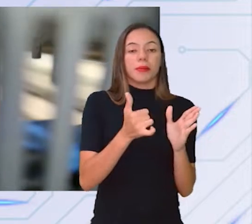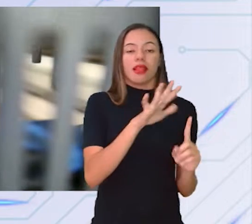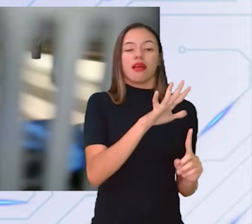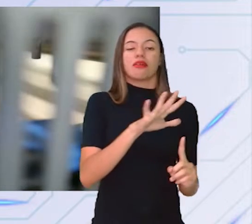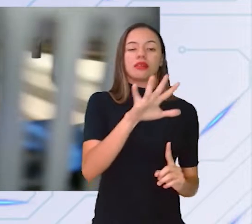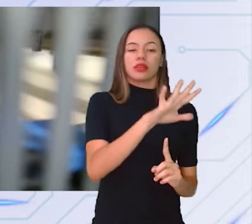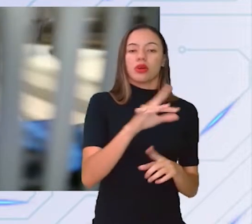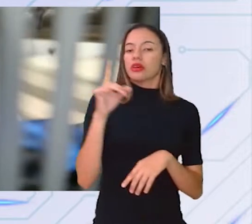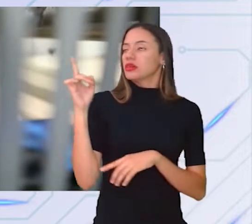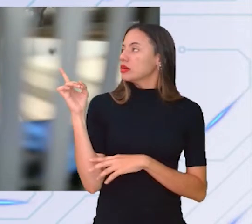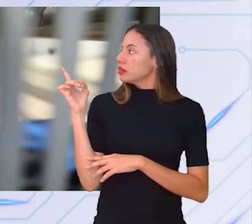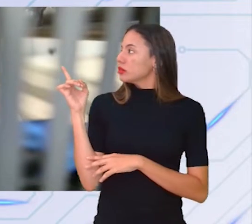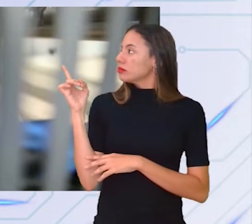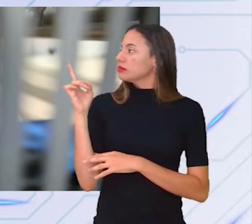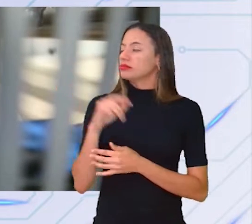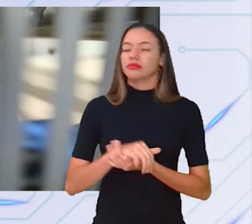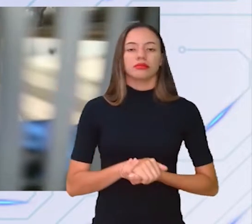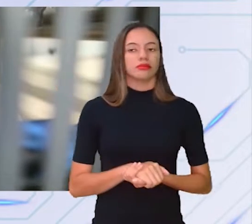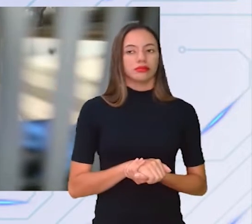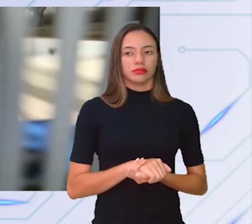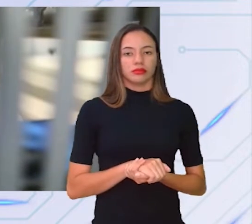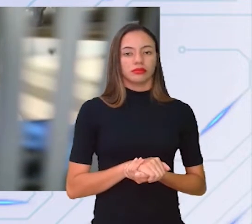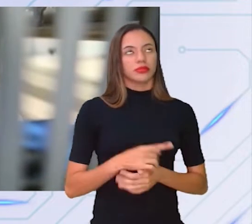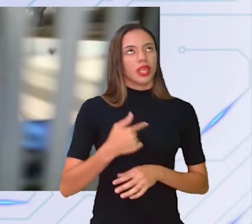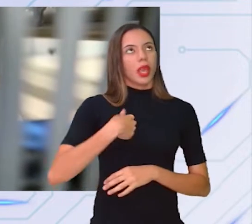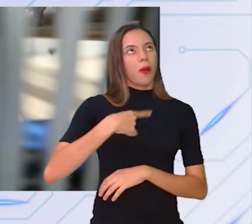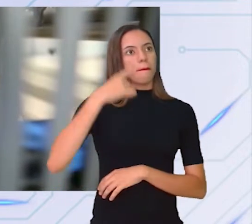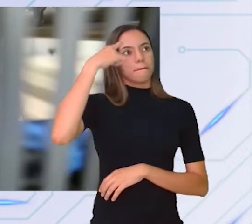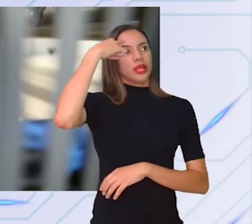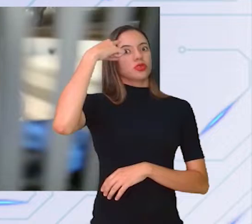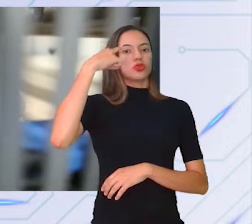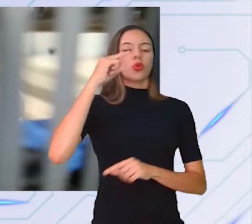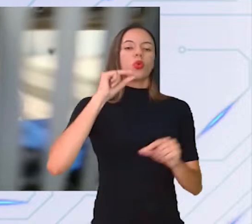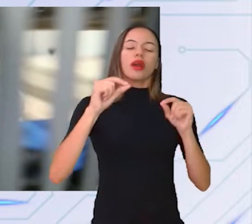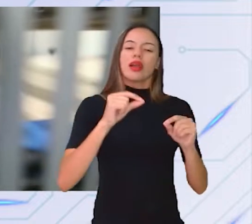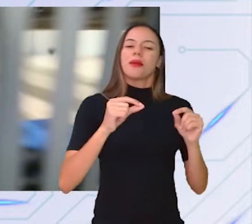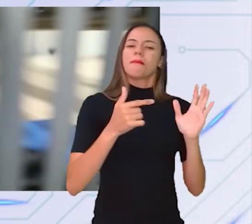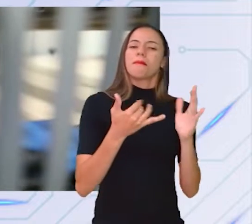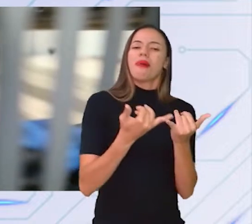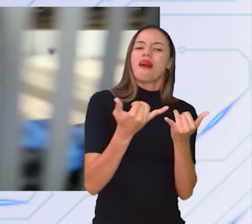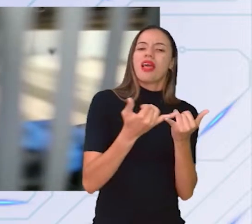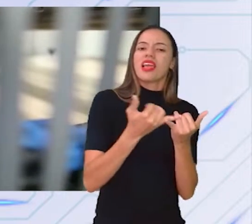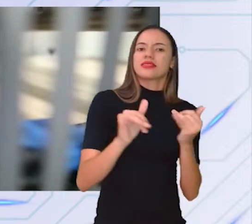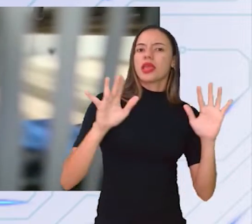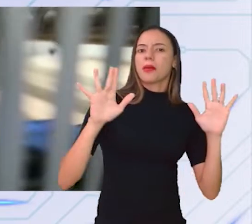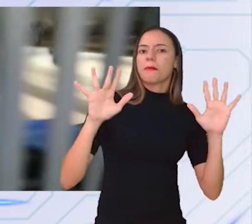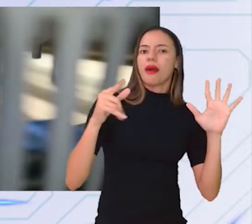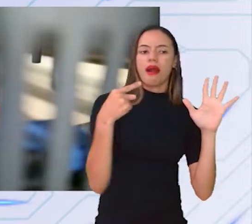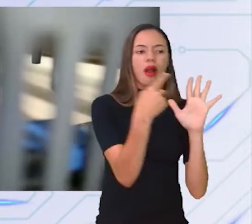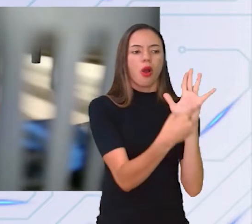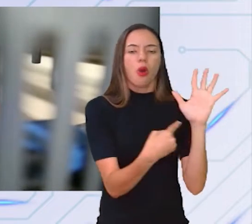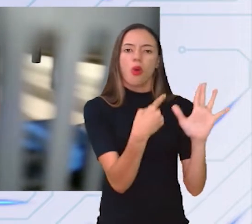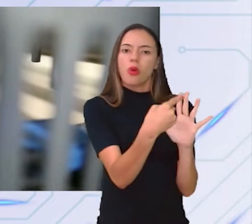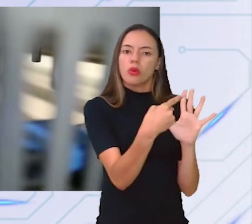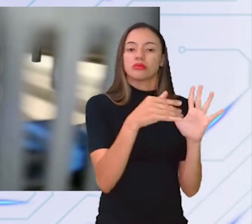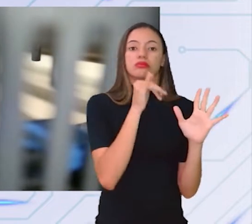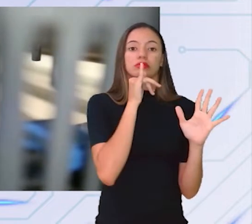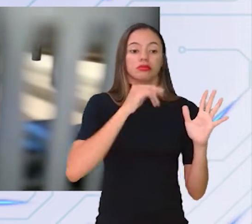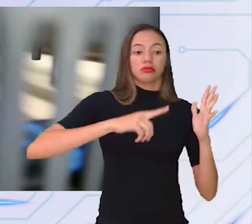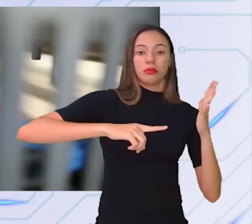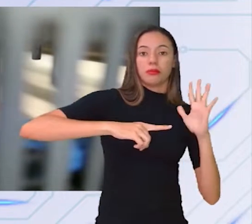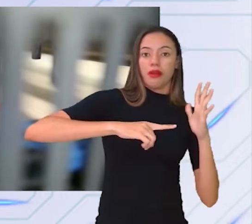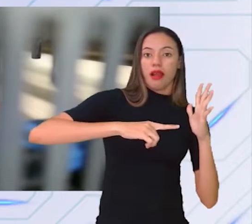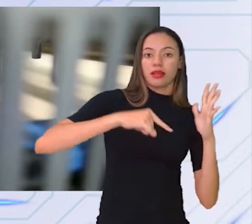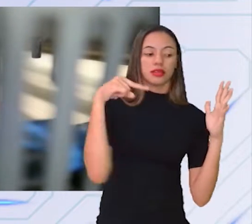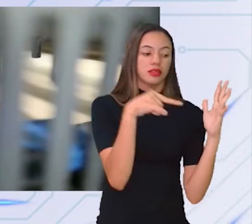situação, você vê, me vem na memória como se fosse mãos, não é? A máquina está ali